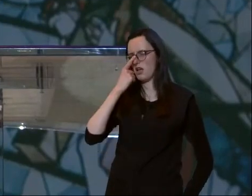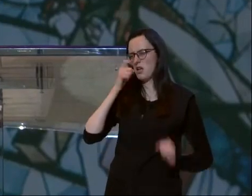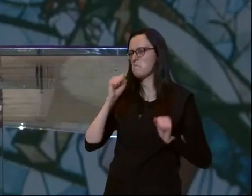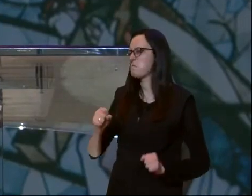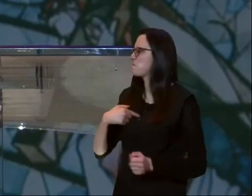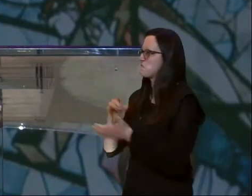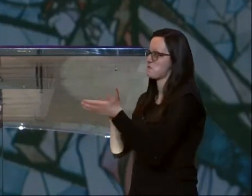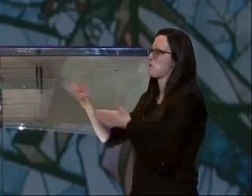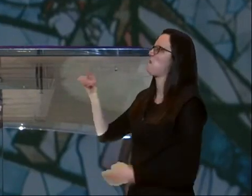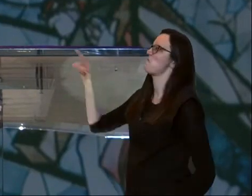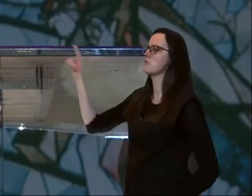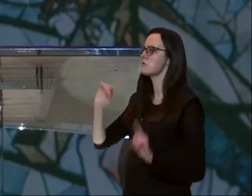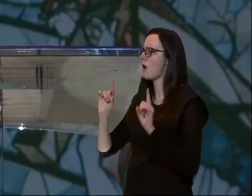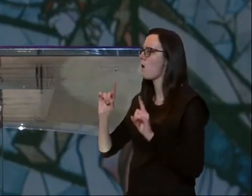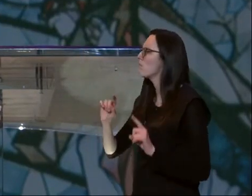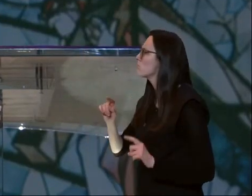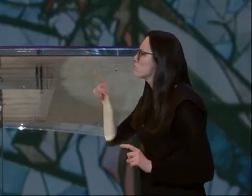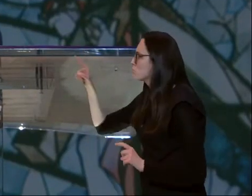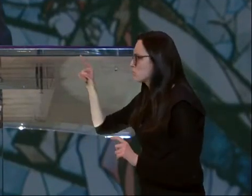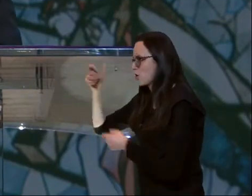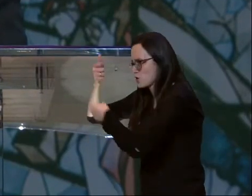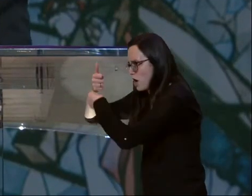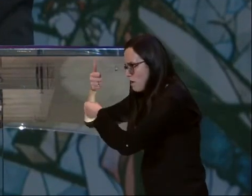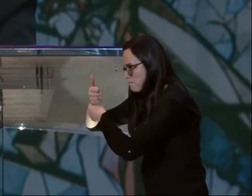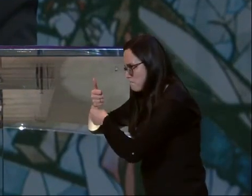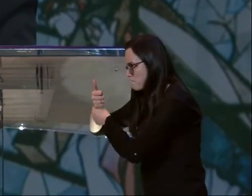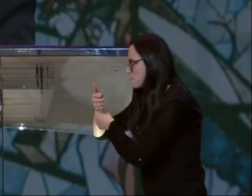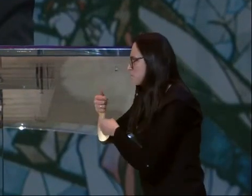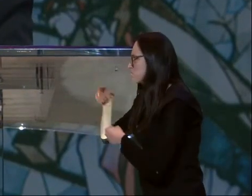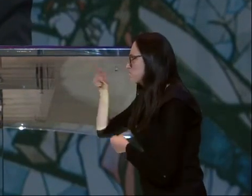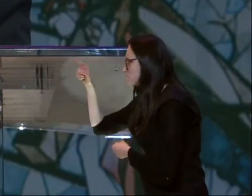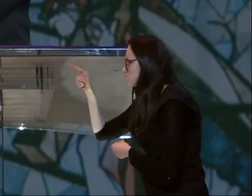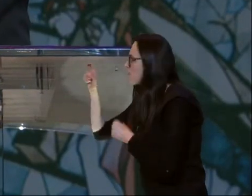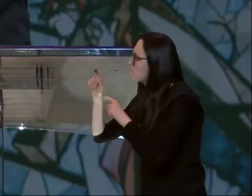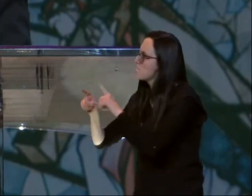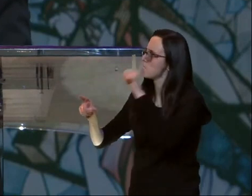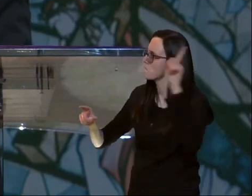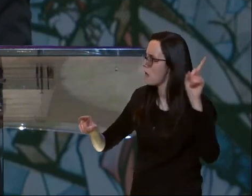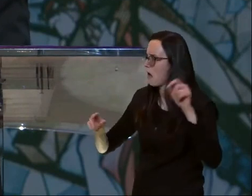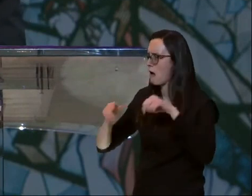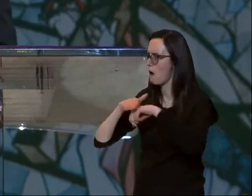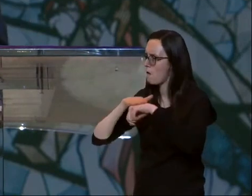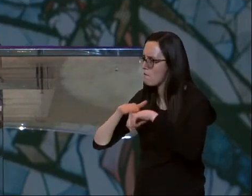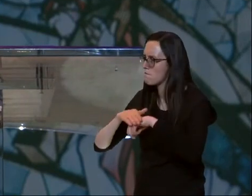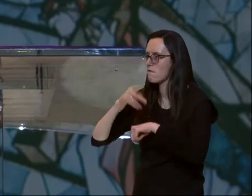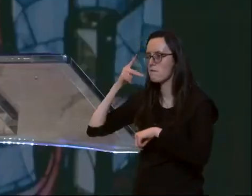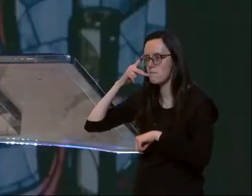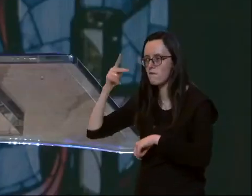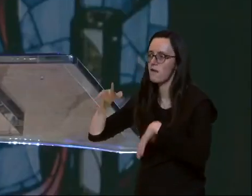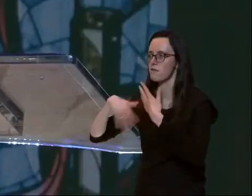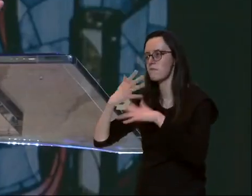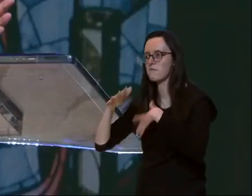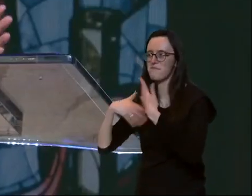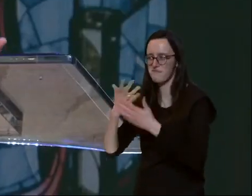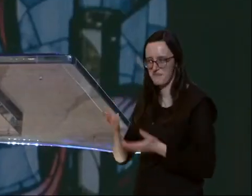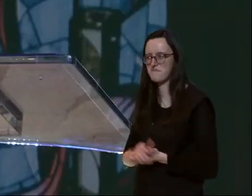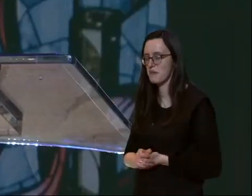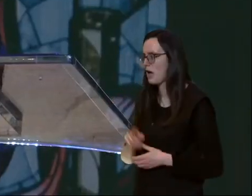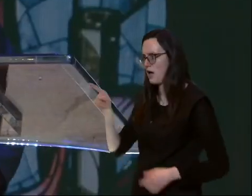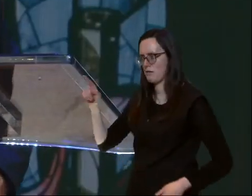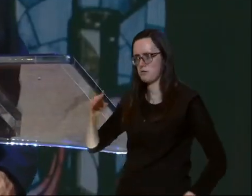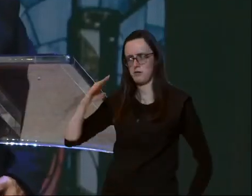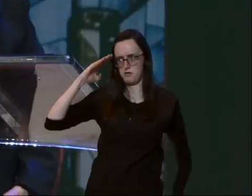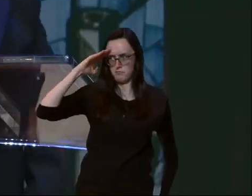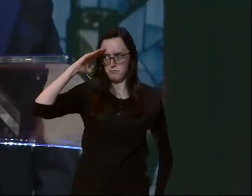odiar Naamã, mas ela abençoou Naamã, mesmo sendo cativa. Nos mostra um rei que nada